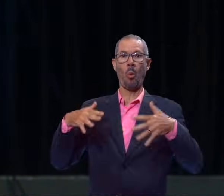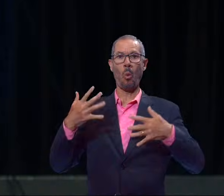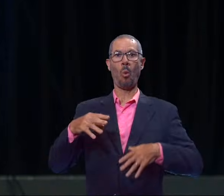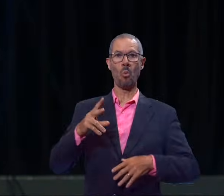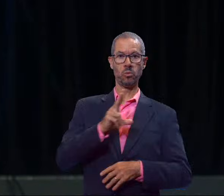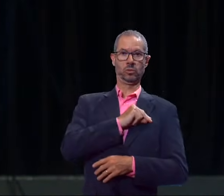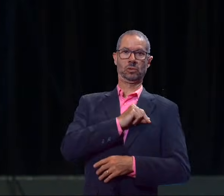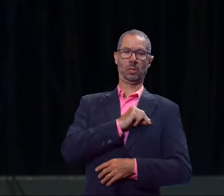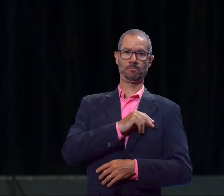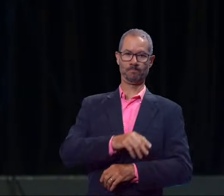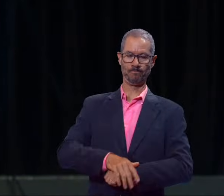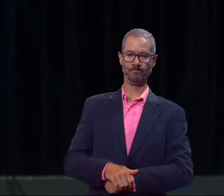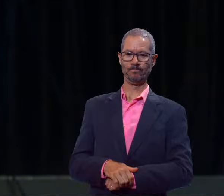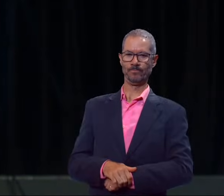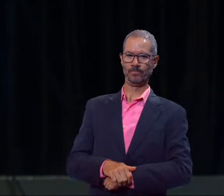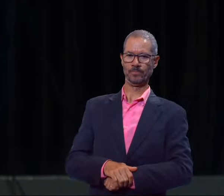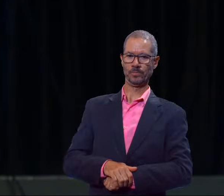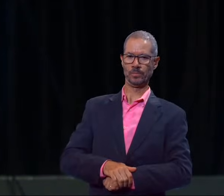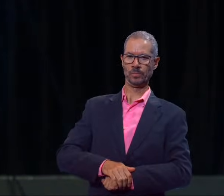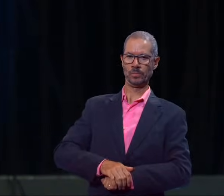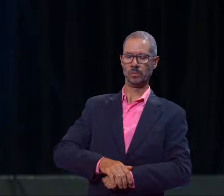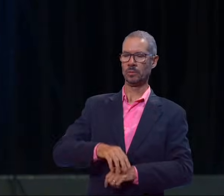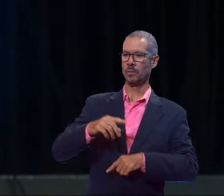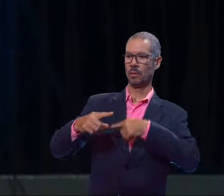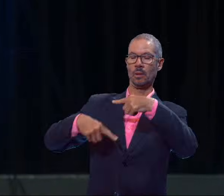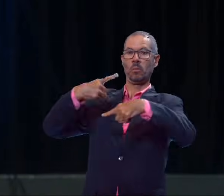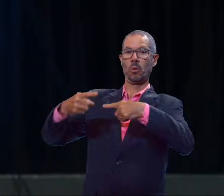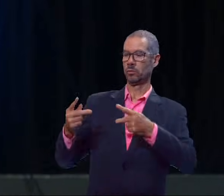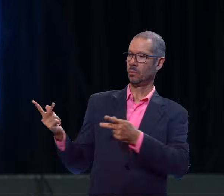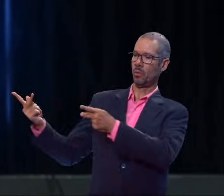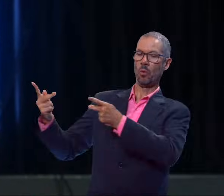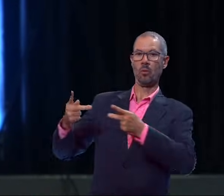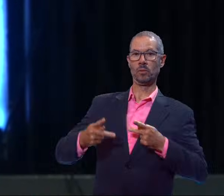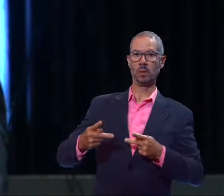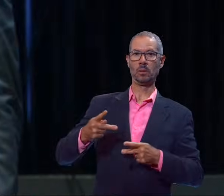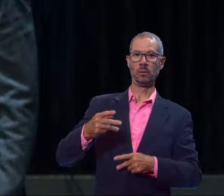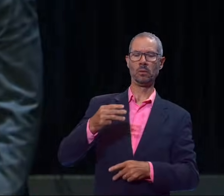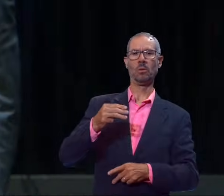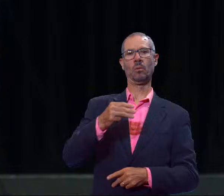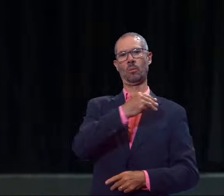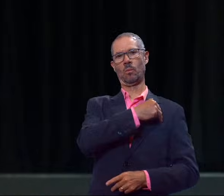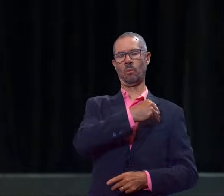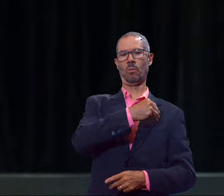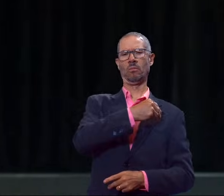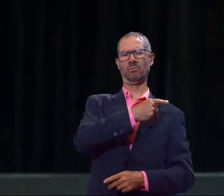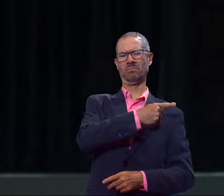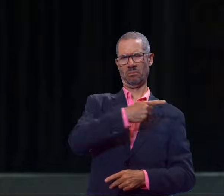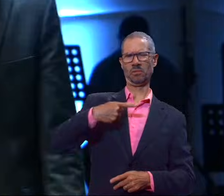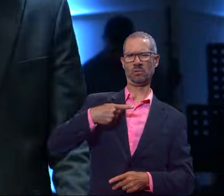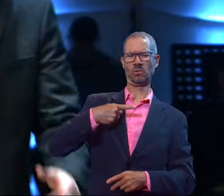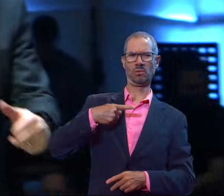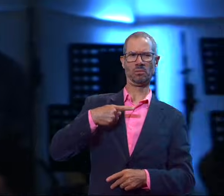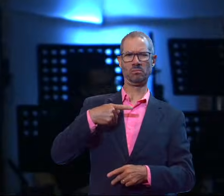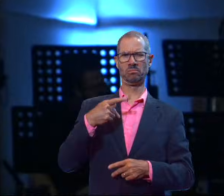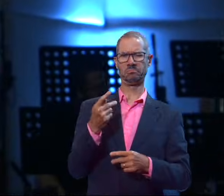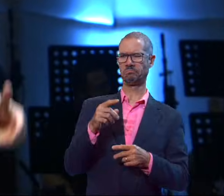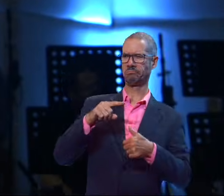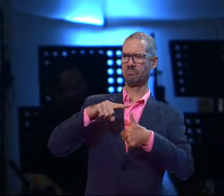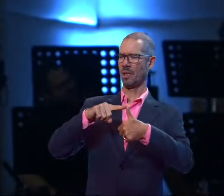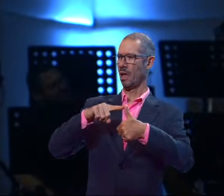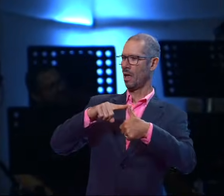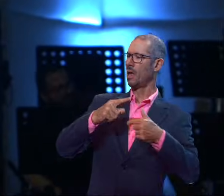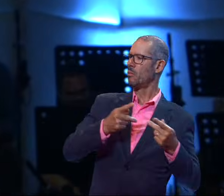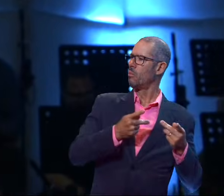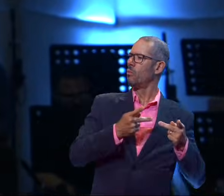estou perdendo isso. Logo em seguida, nós convidamos o pastor Abe Uber para mim estar aqui. E eu fui levar ele um dia